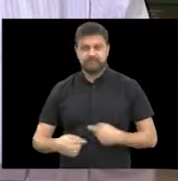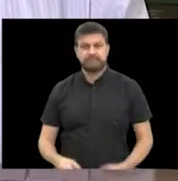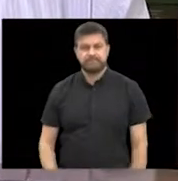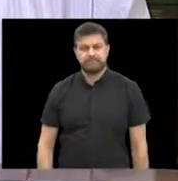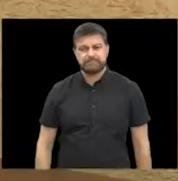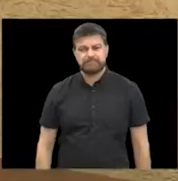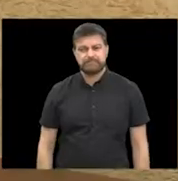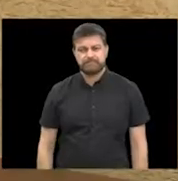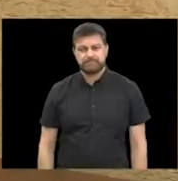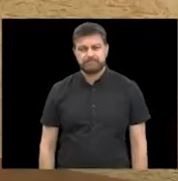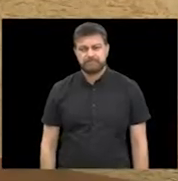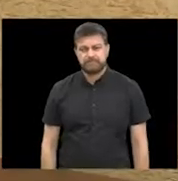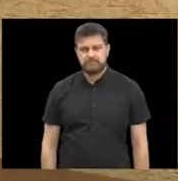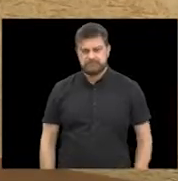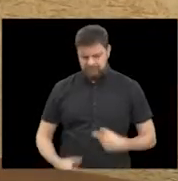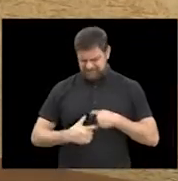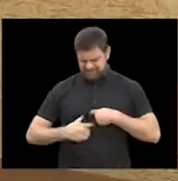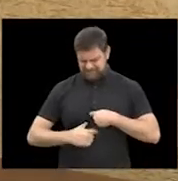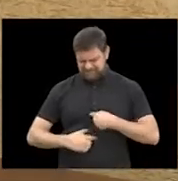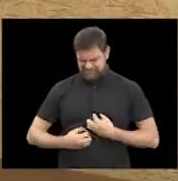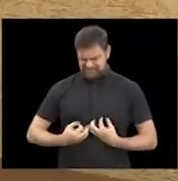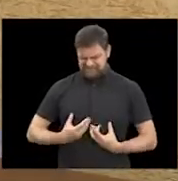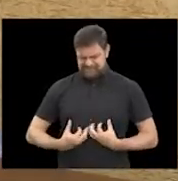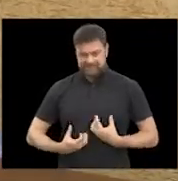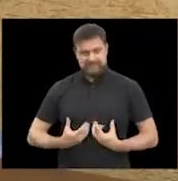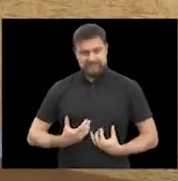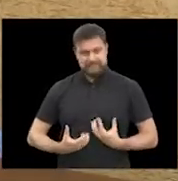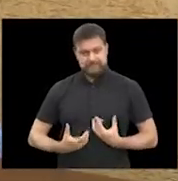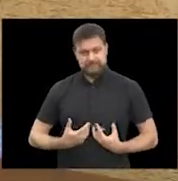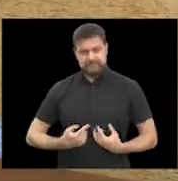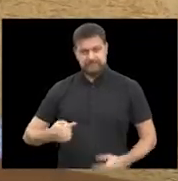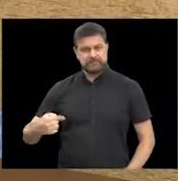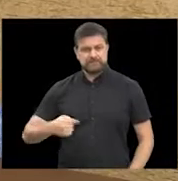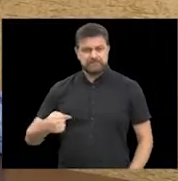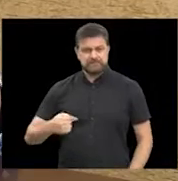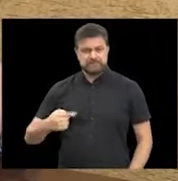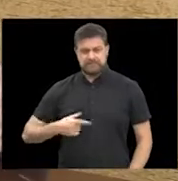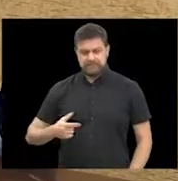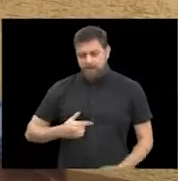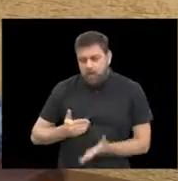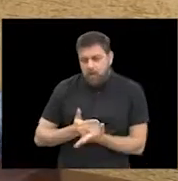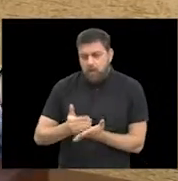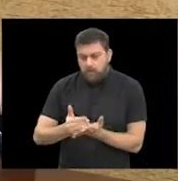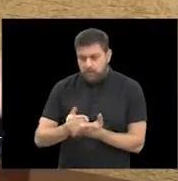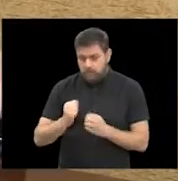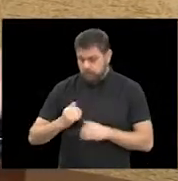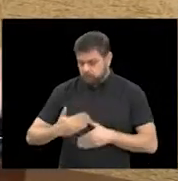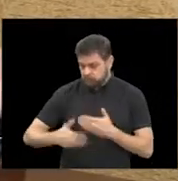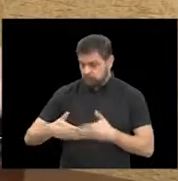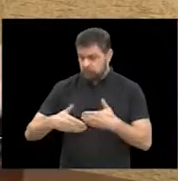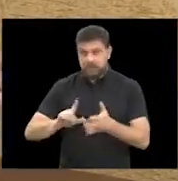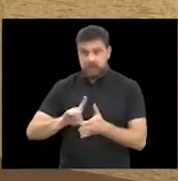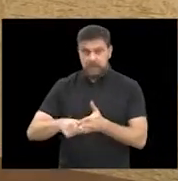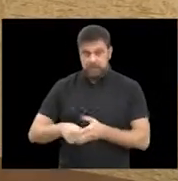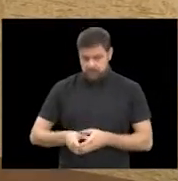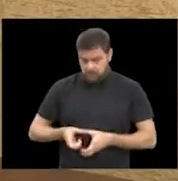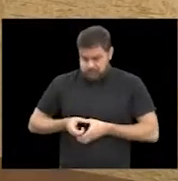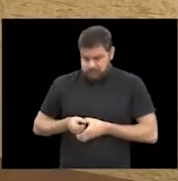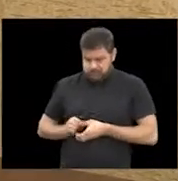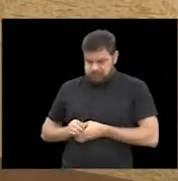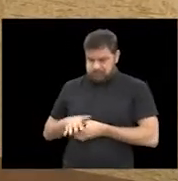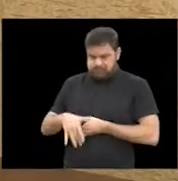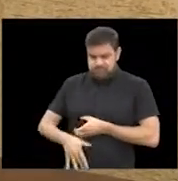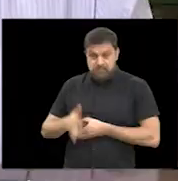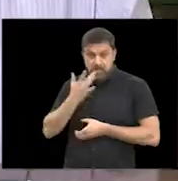de gastrite. Gastrite, ela é o ponto inicial de uma úlcera? Se ela não for